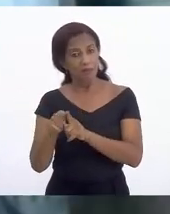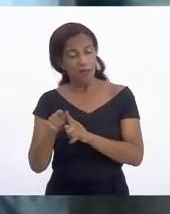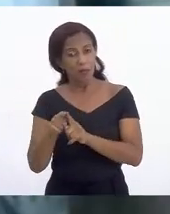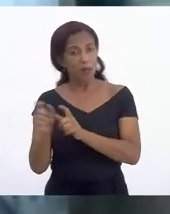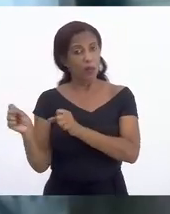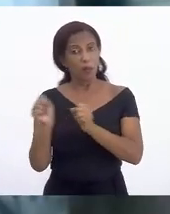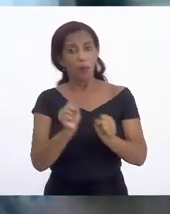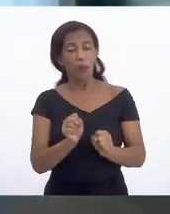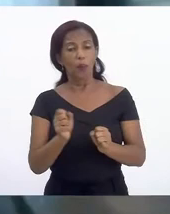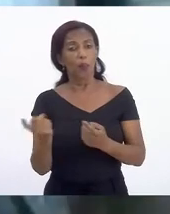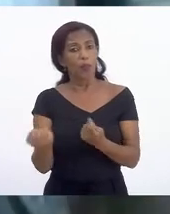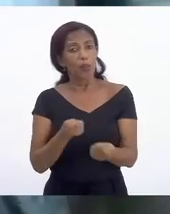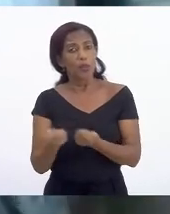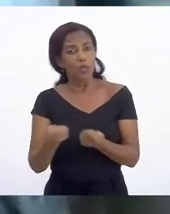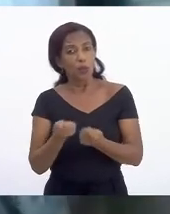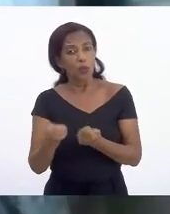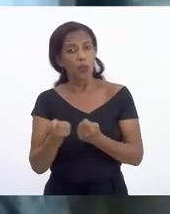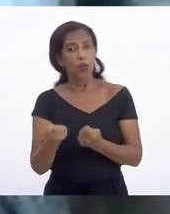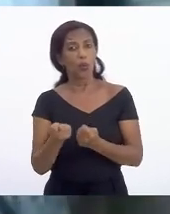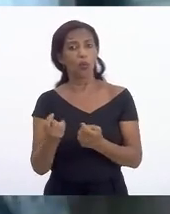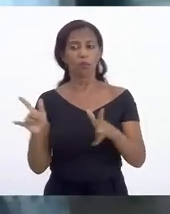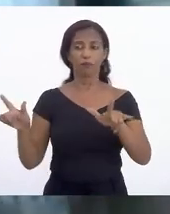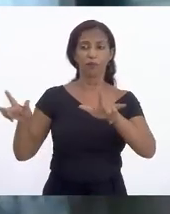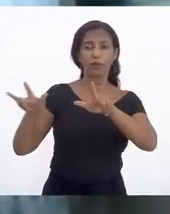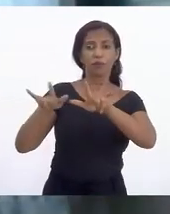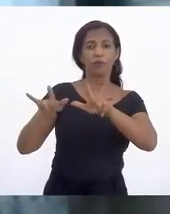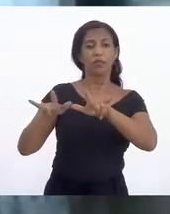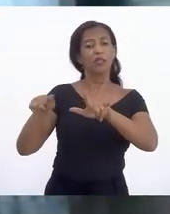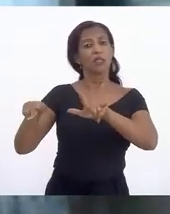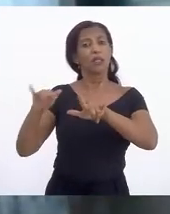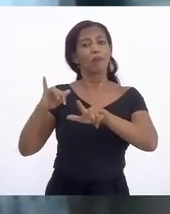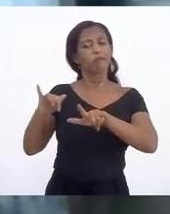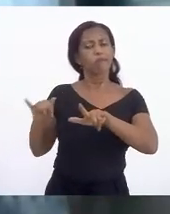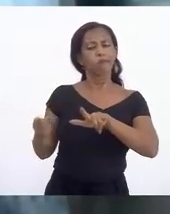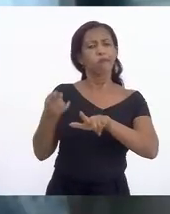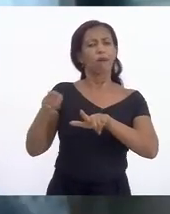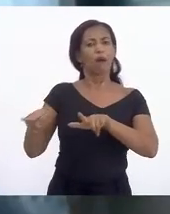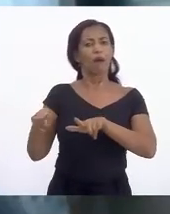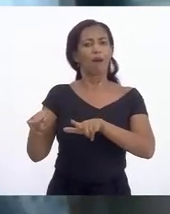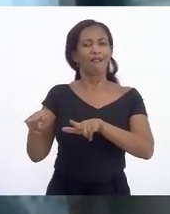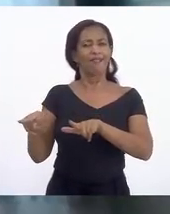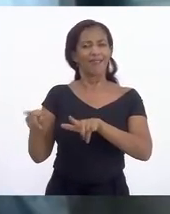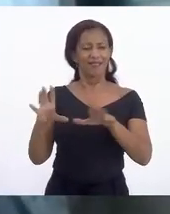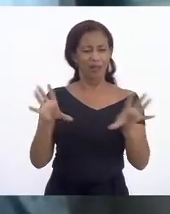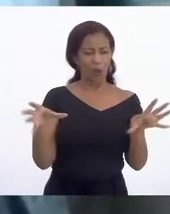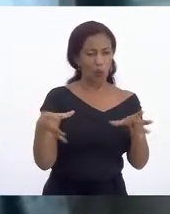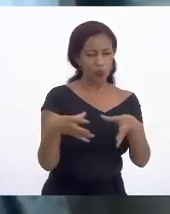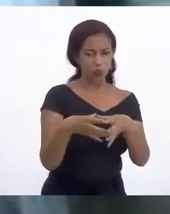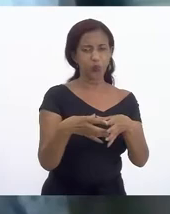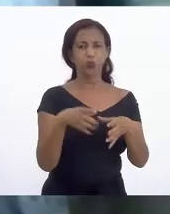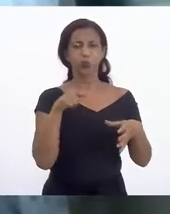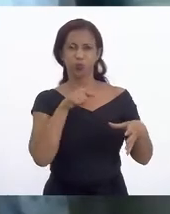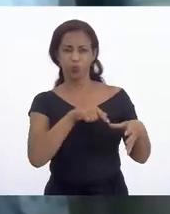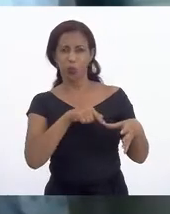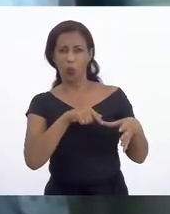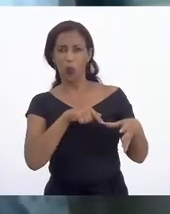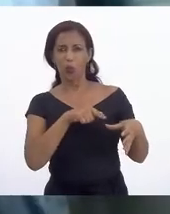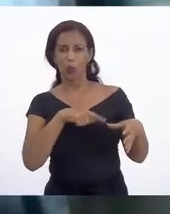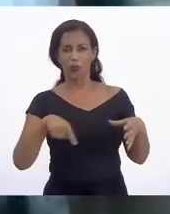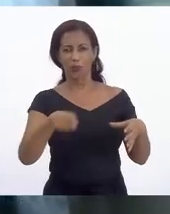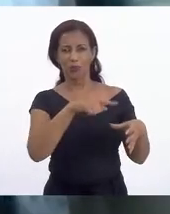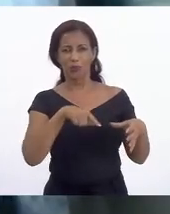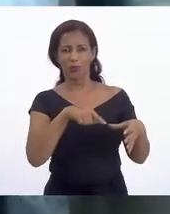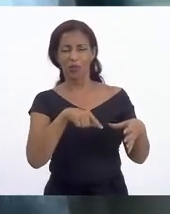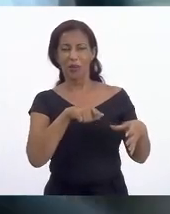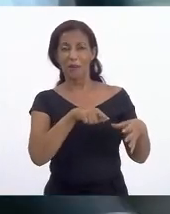poder econômico e urbanístico das milícias que aproveitam dessa demanda reprimida e não atendida